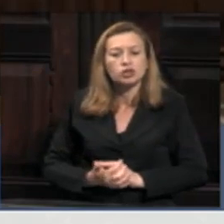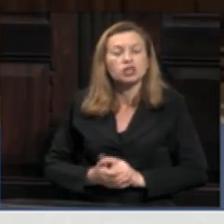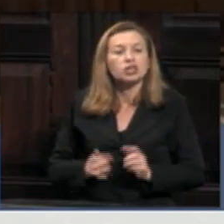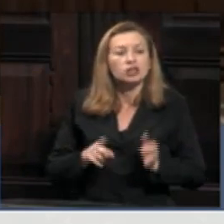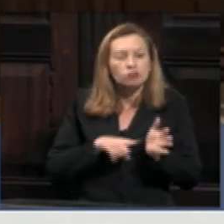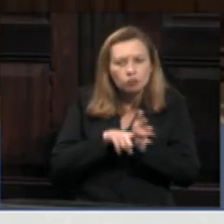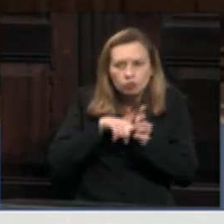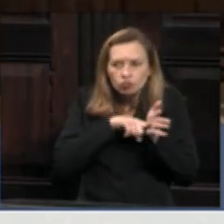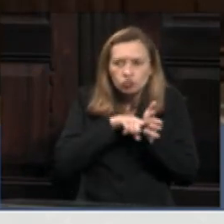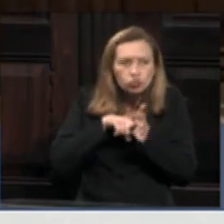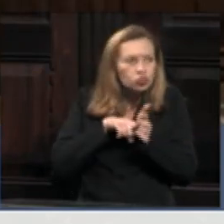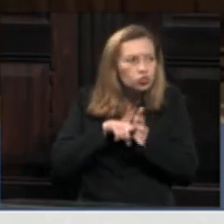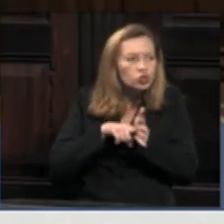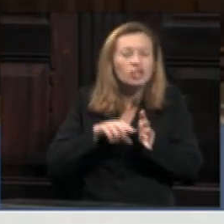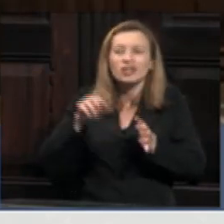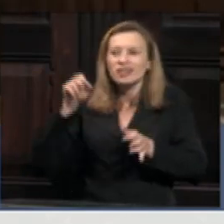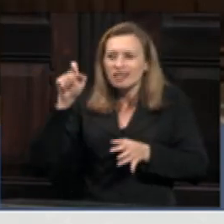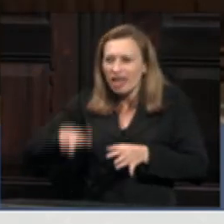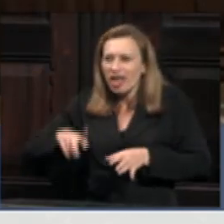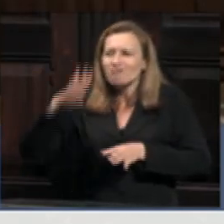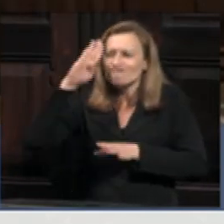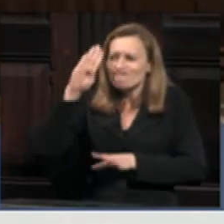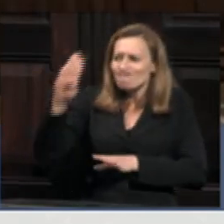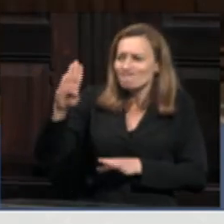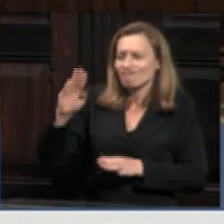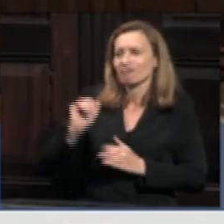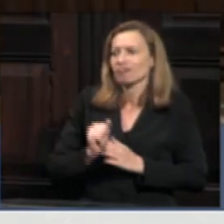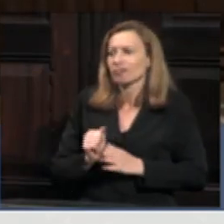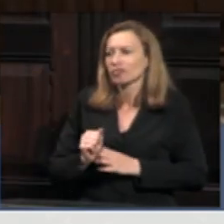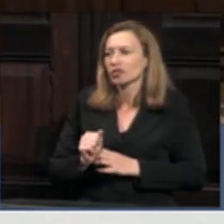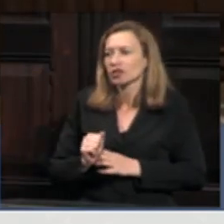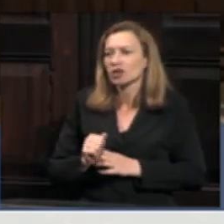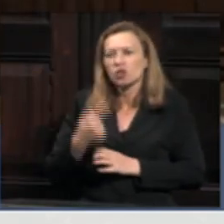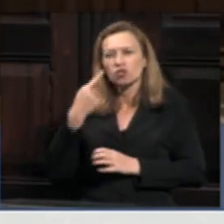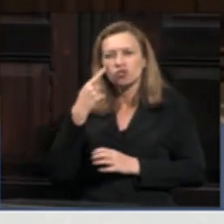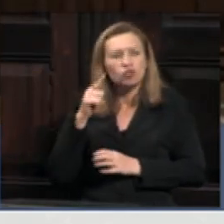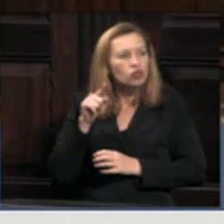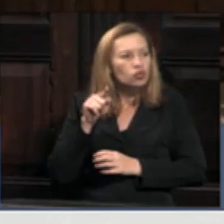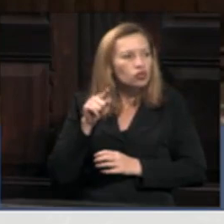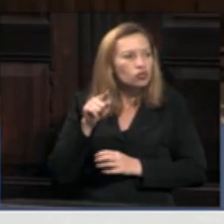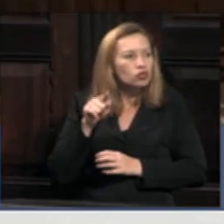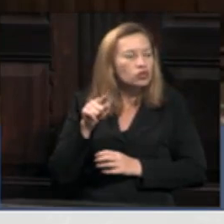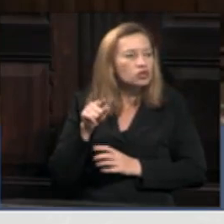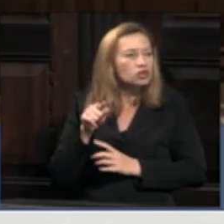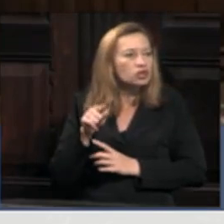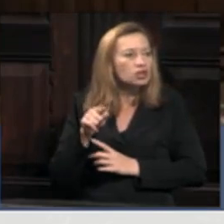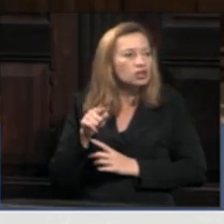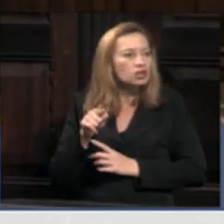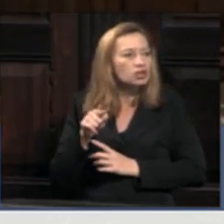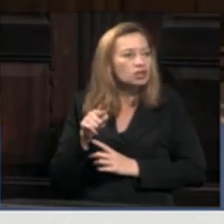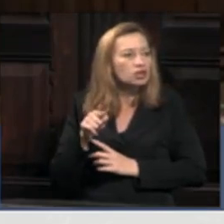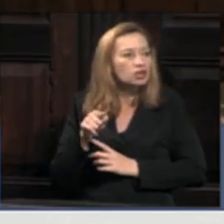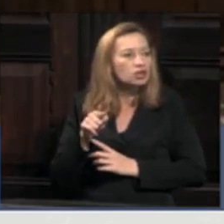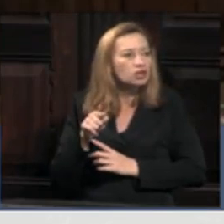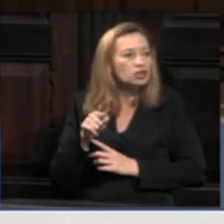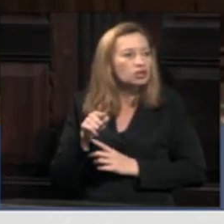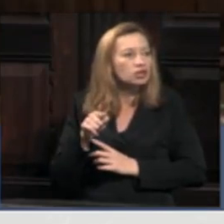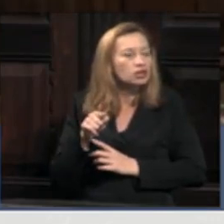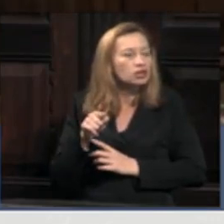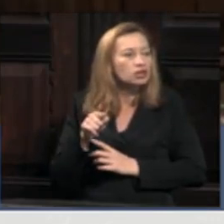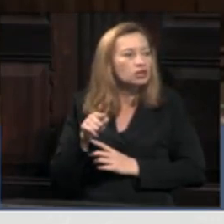verifico que é fundamental você fazer um combate